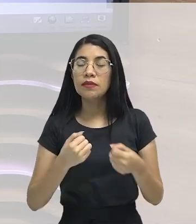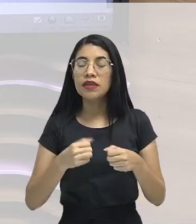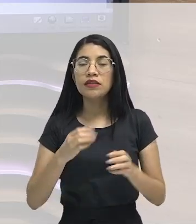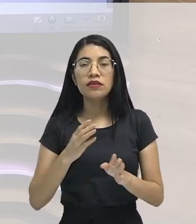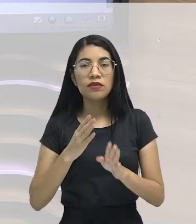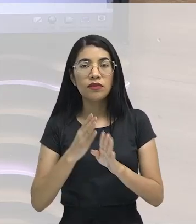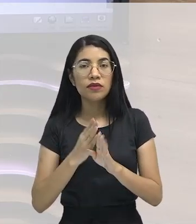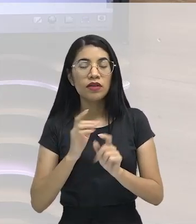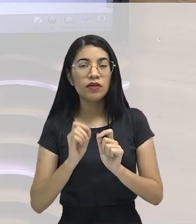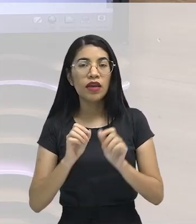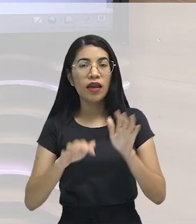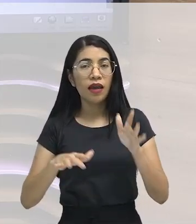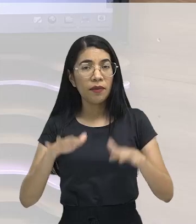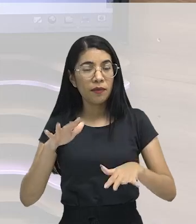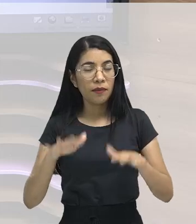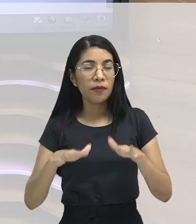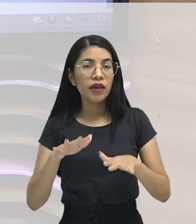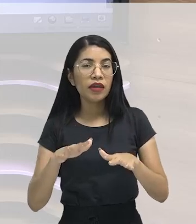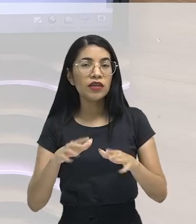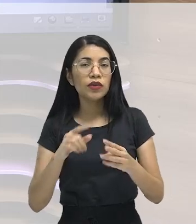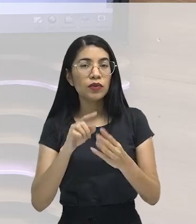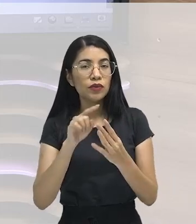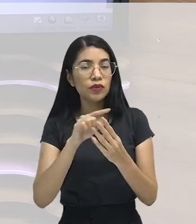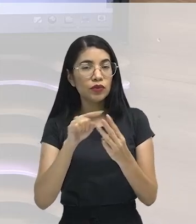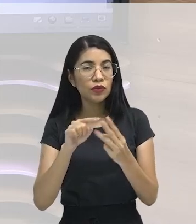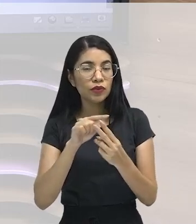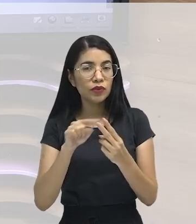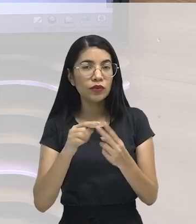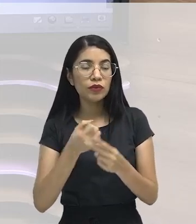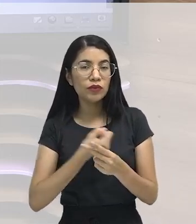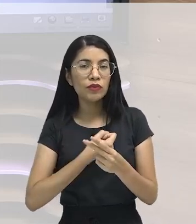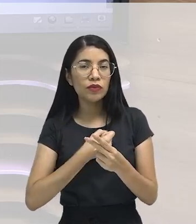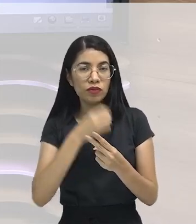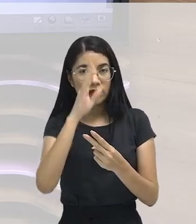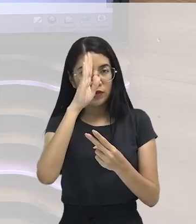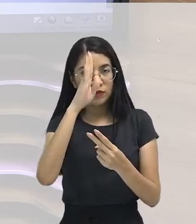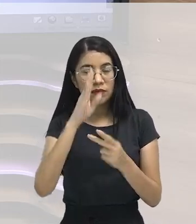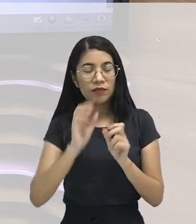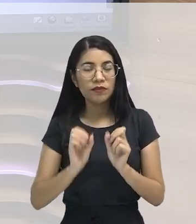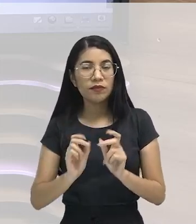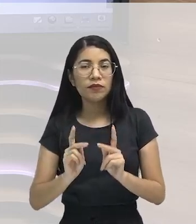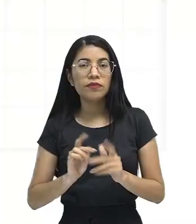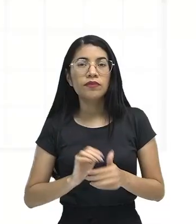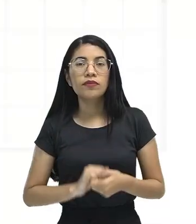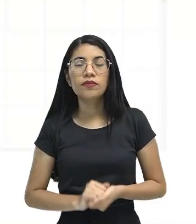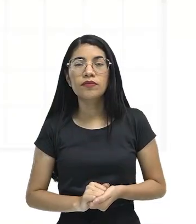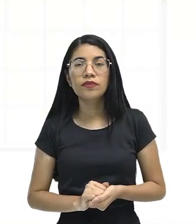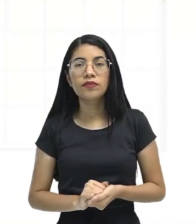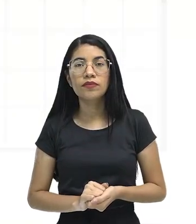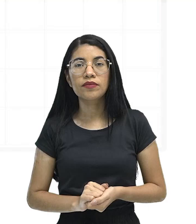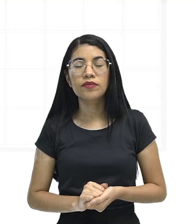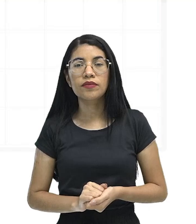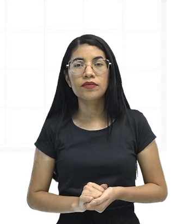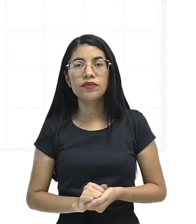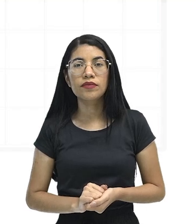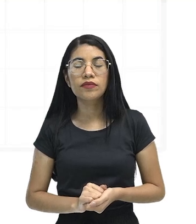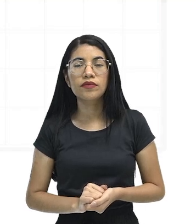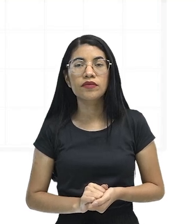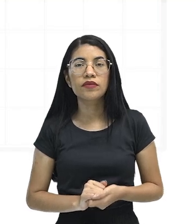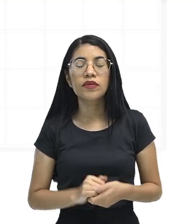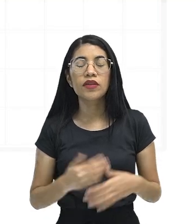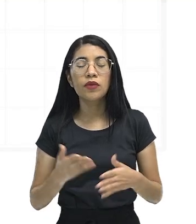a média aritmética dos dois termos que estão ali no centro. Ok? Então, vamos lá. Vamos tirar a